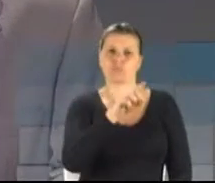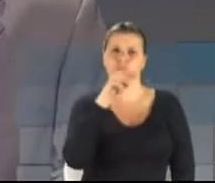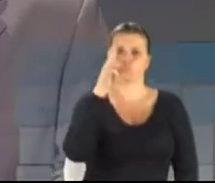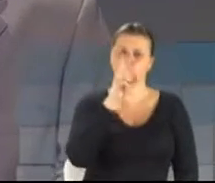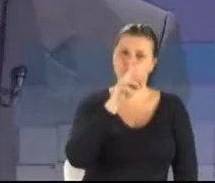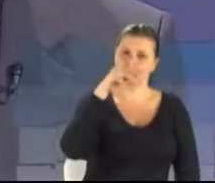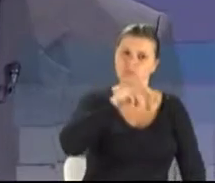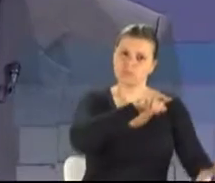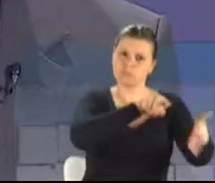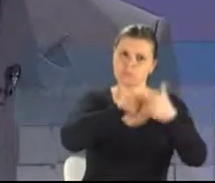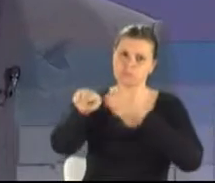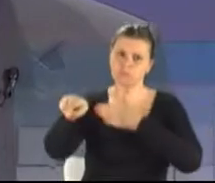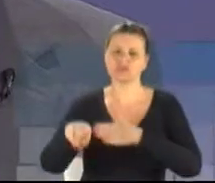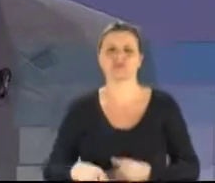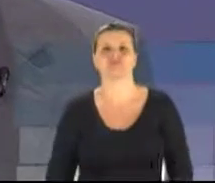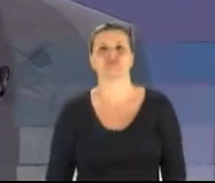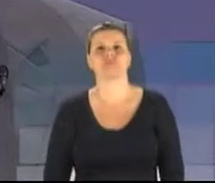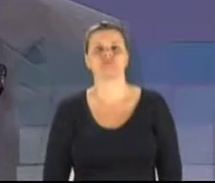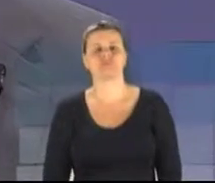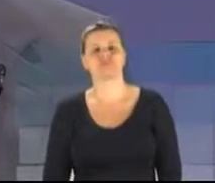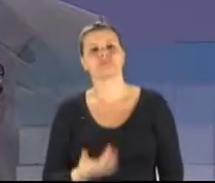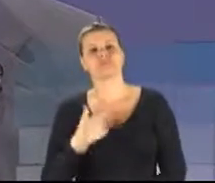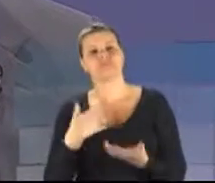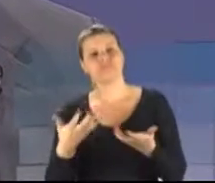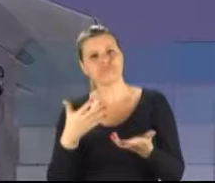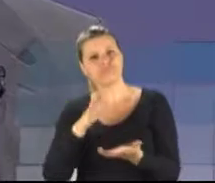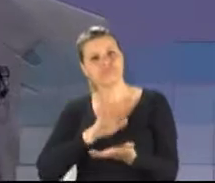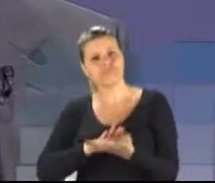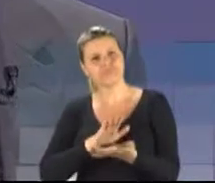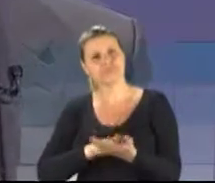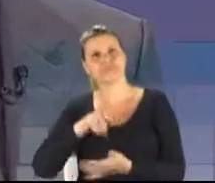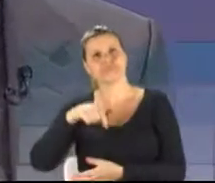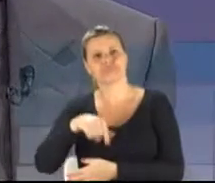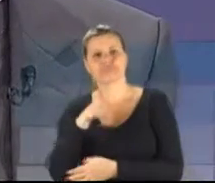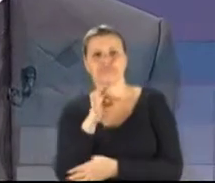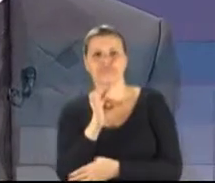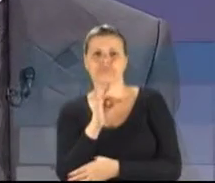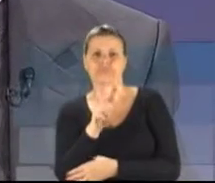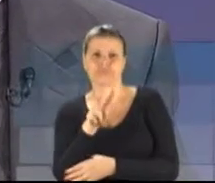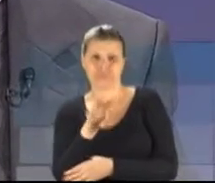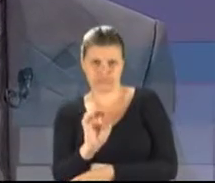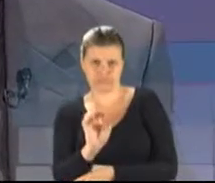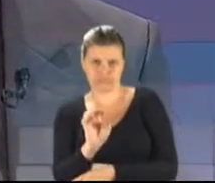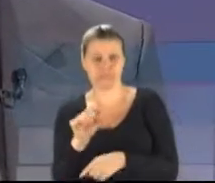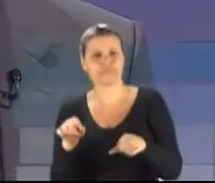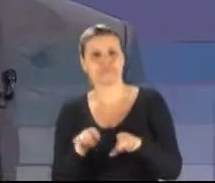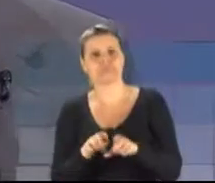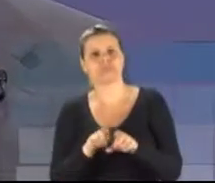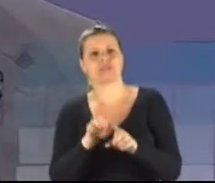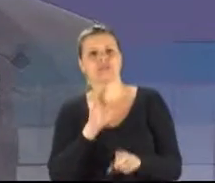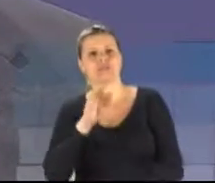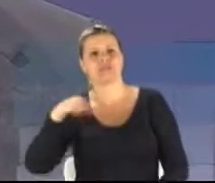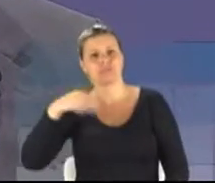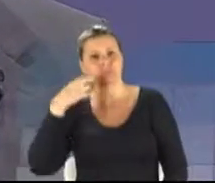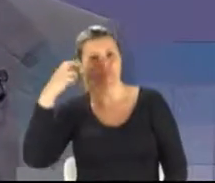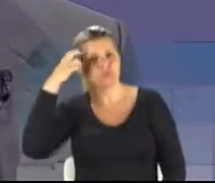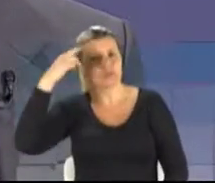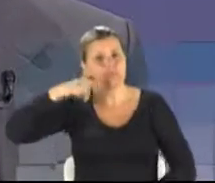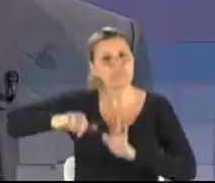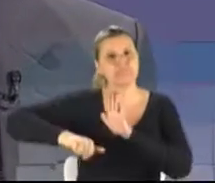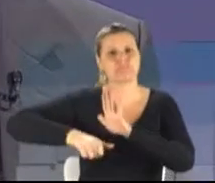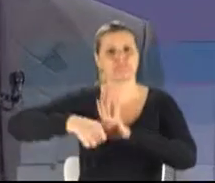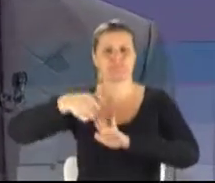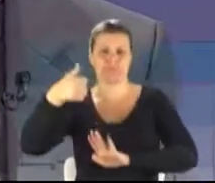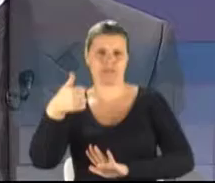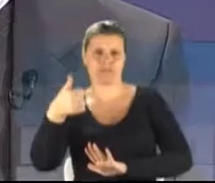a pergunta quero parabenizar a TVE e FM cultura porque a primeira emissora no Brasil no Rio